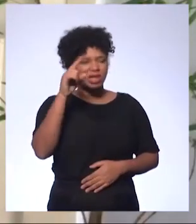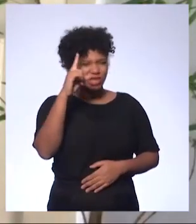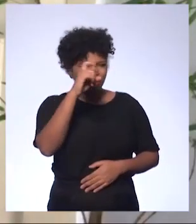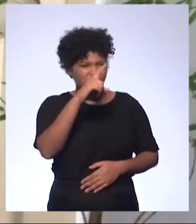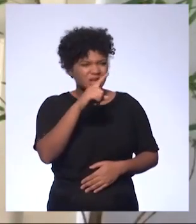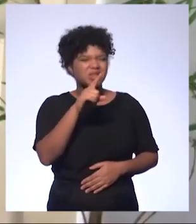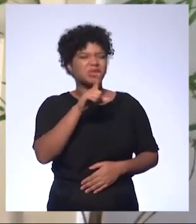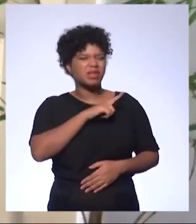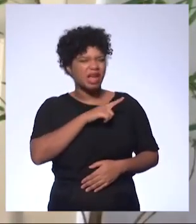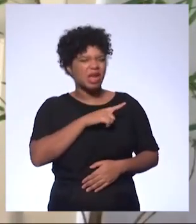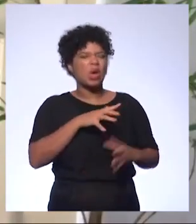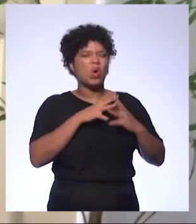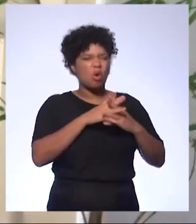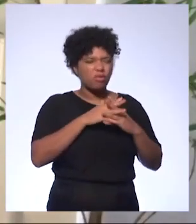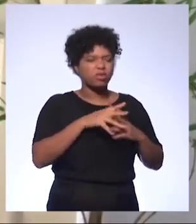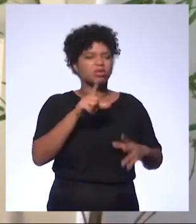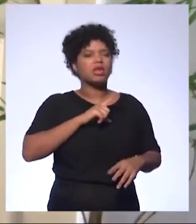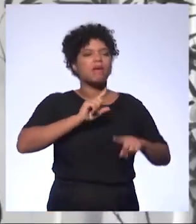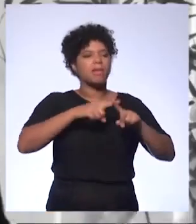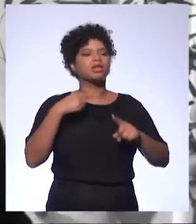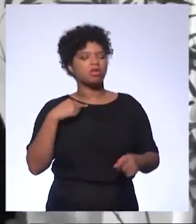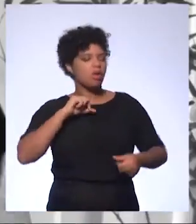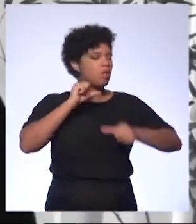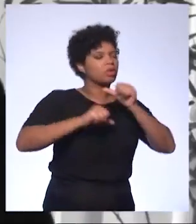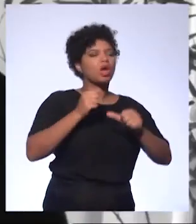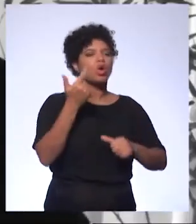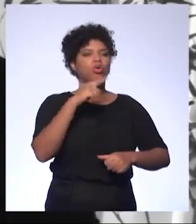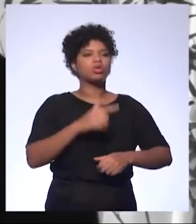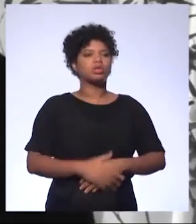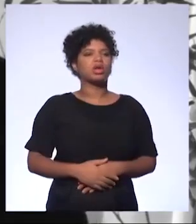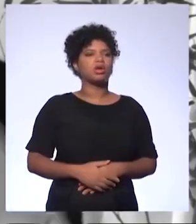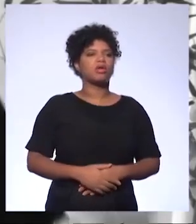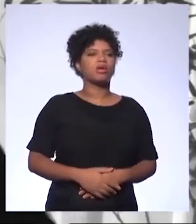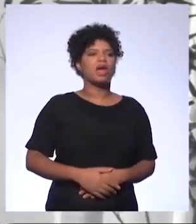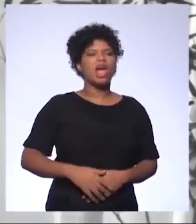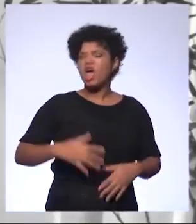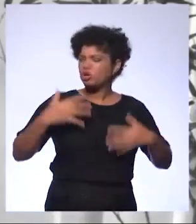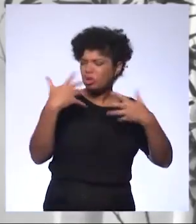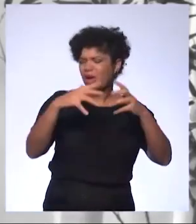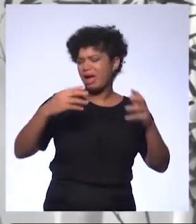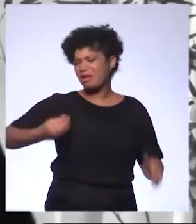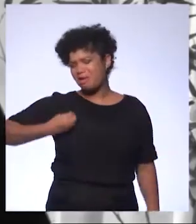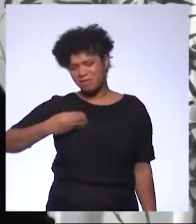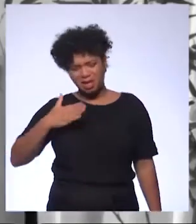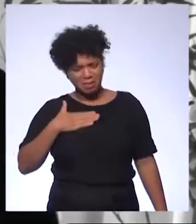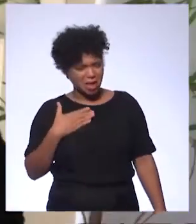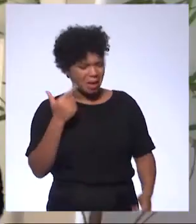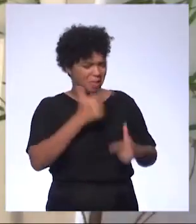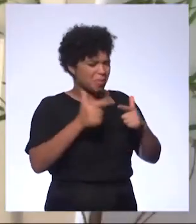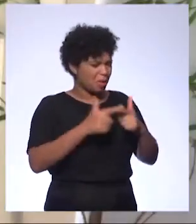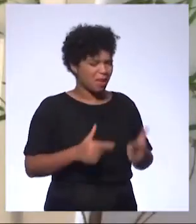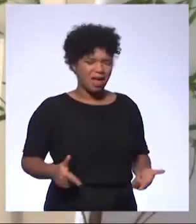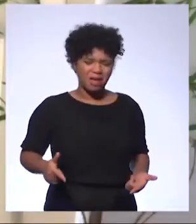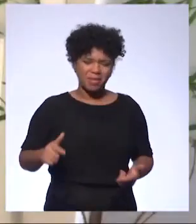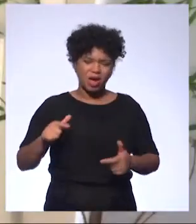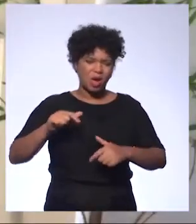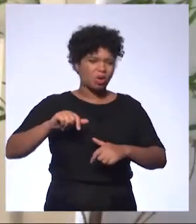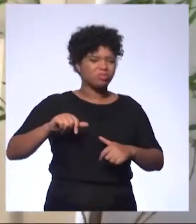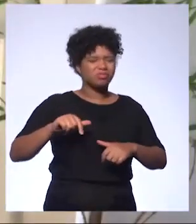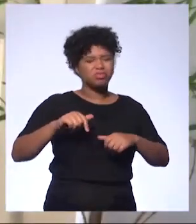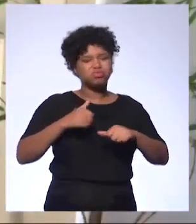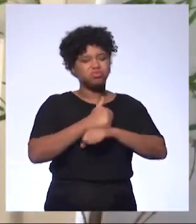e se coloca no papel de agente de mudança. Poxa, não é isso que eu quero pra minha vida tá ruim, meu relacionamento tá ruim, minha carreira tá ruim.